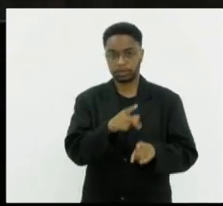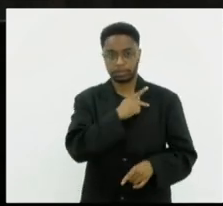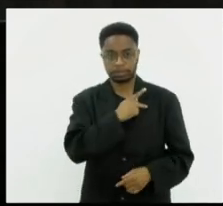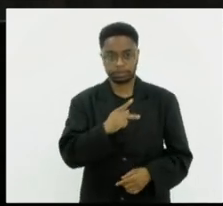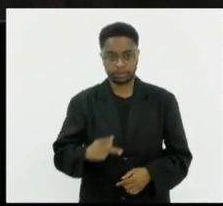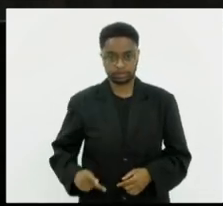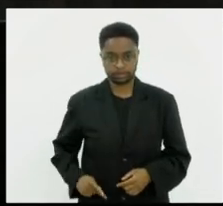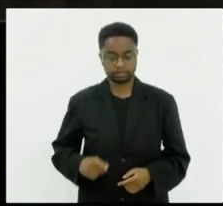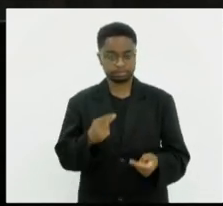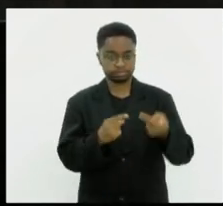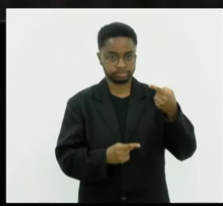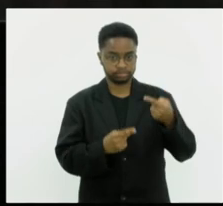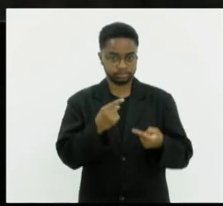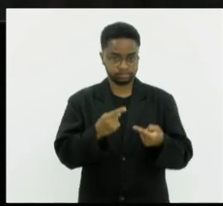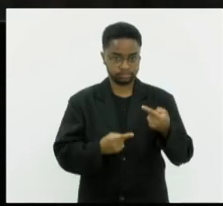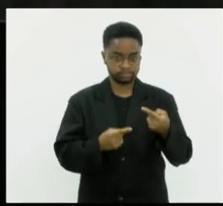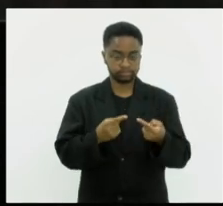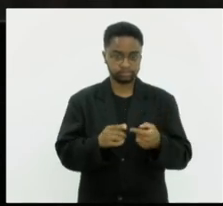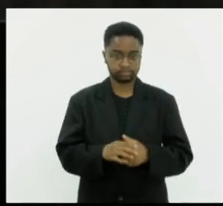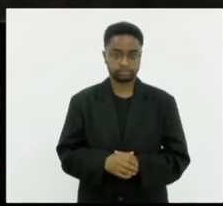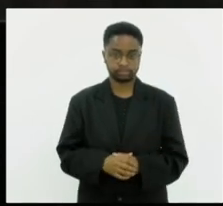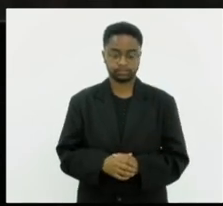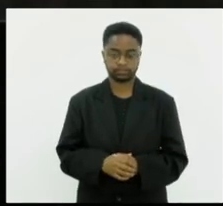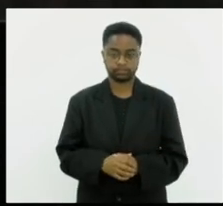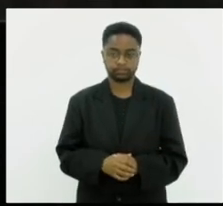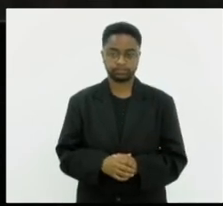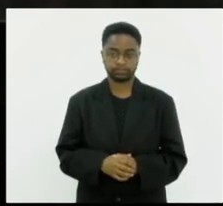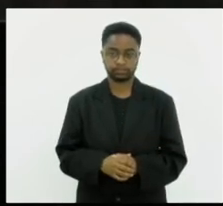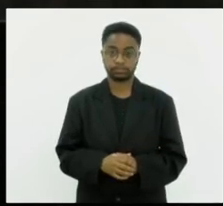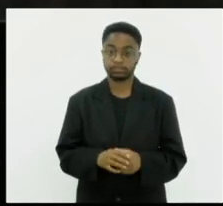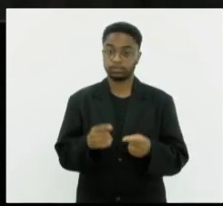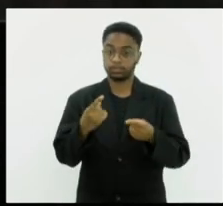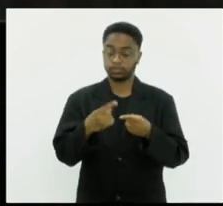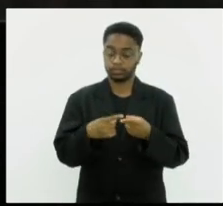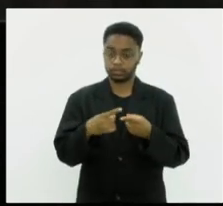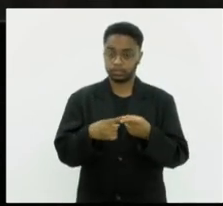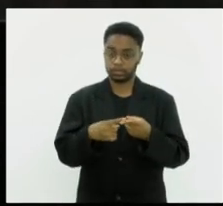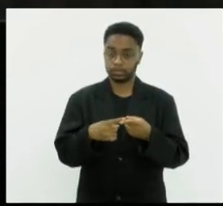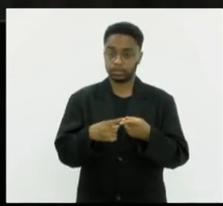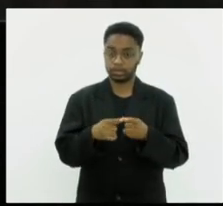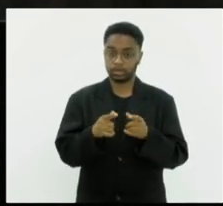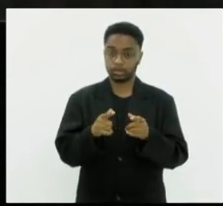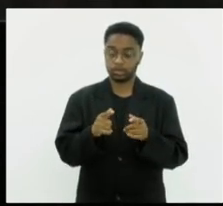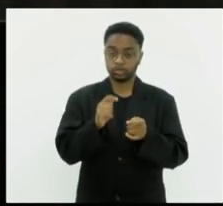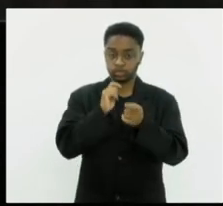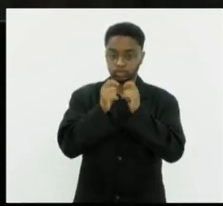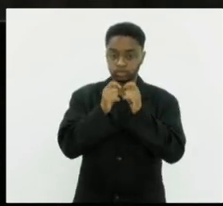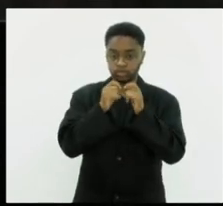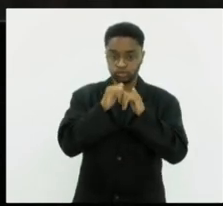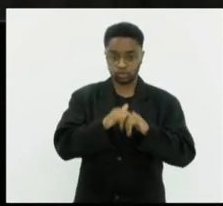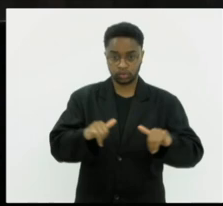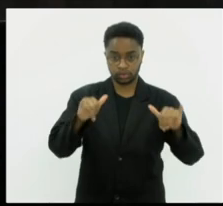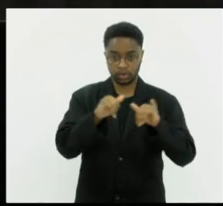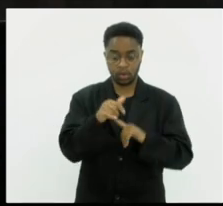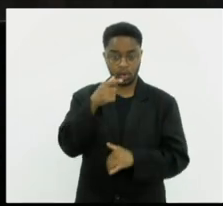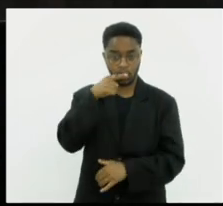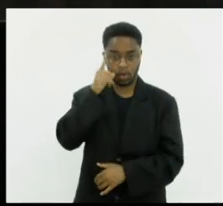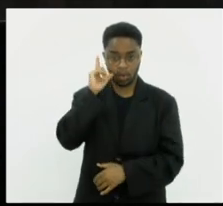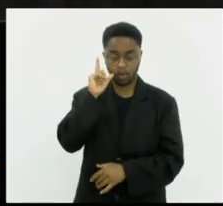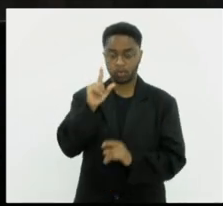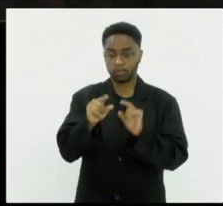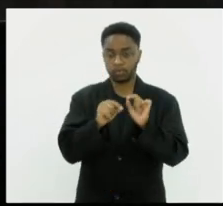o presidente da República. Porque, segundo a imprensa, no dia de ontem, havia